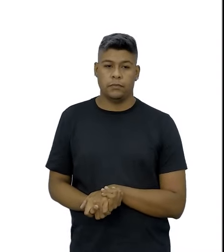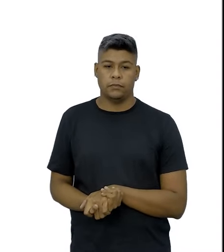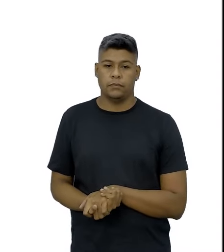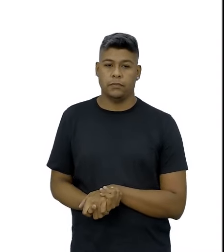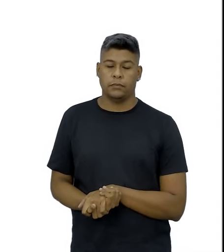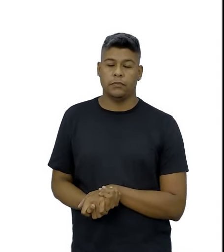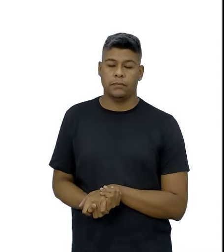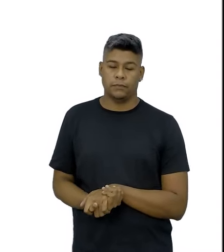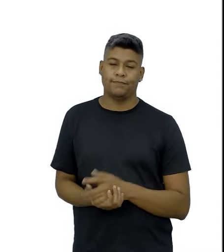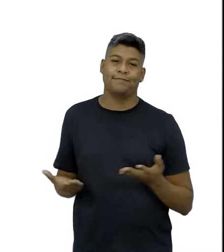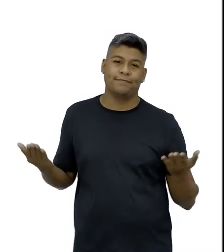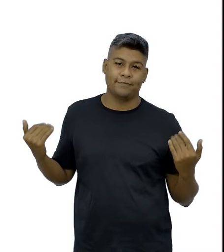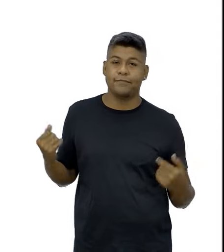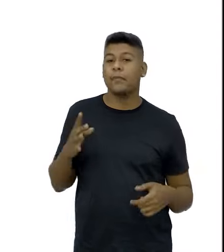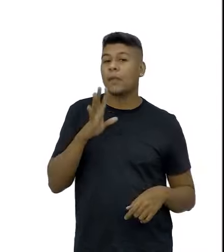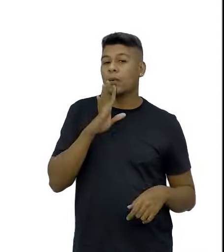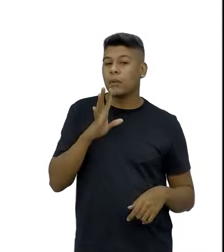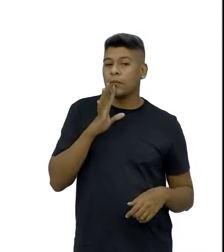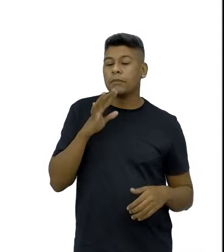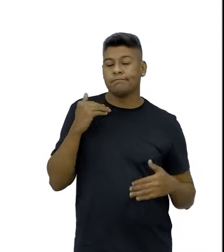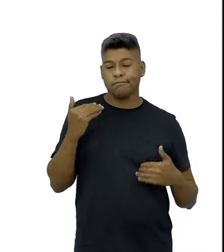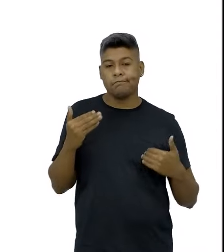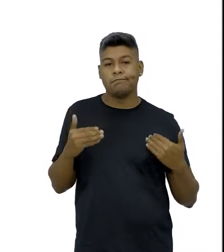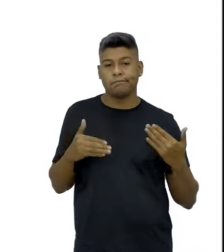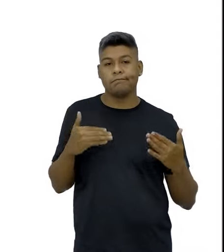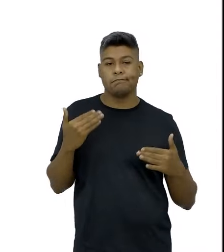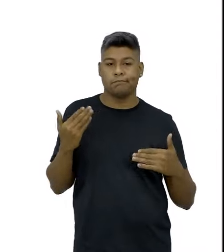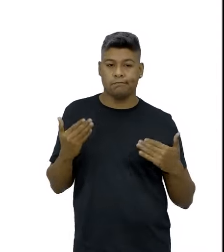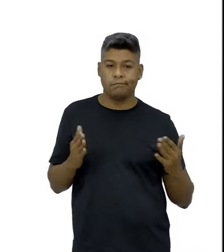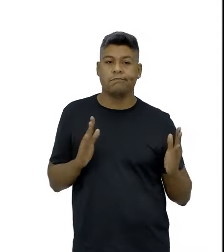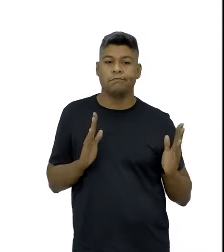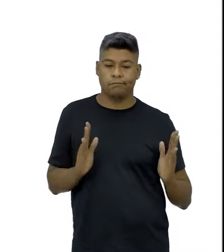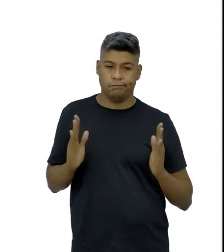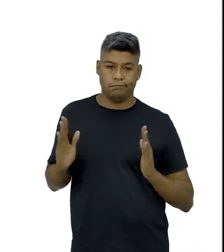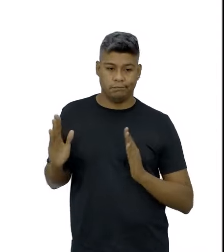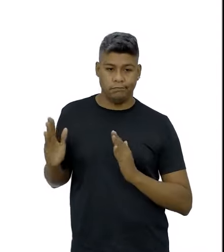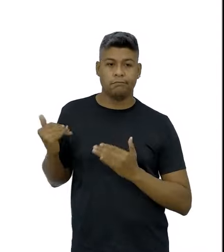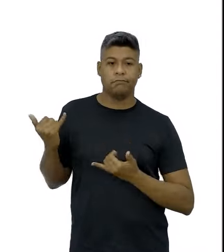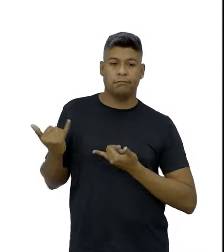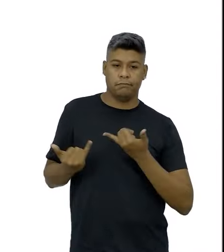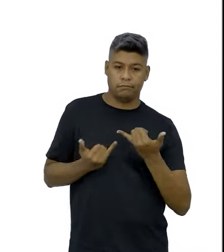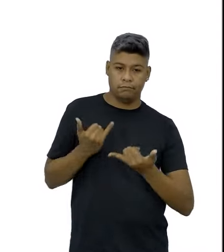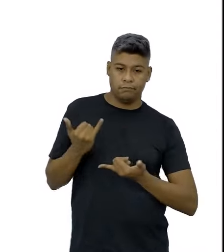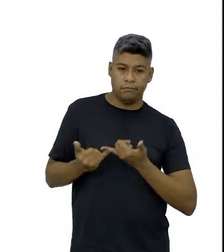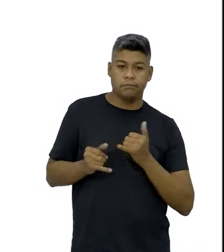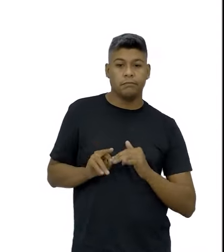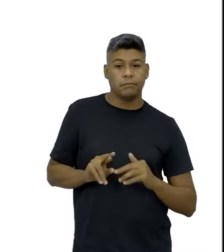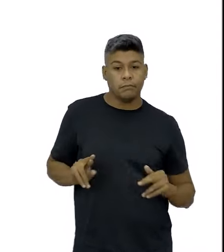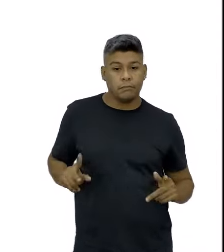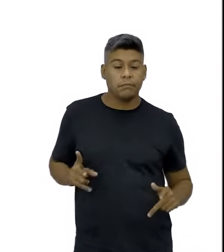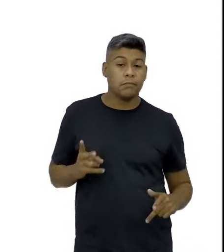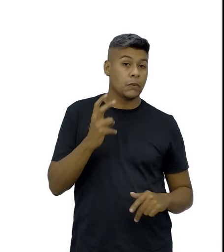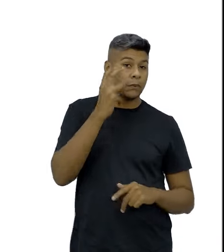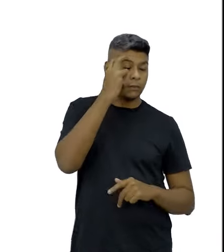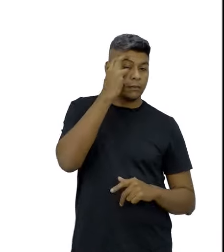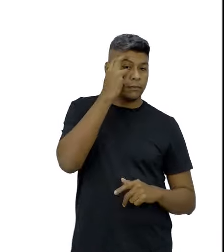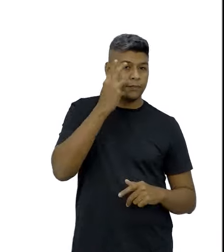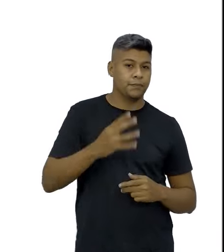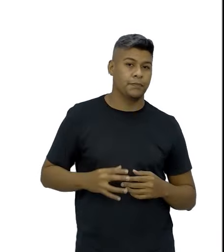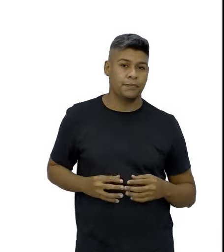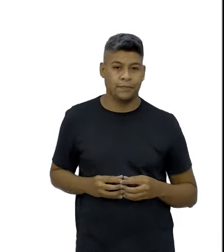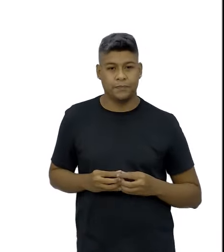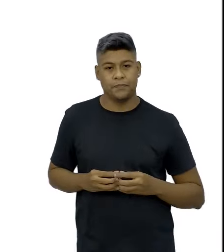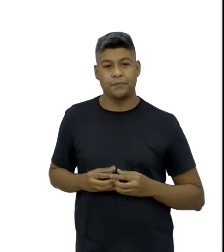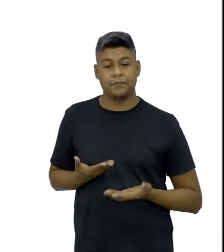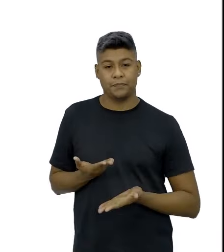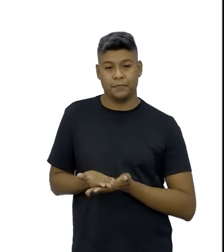Vamos, então, conhecer o percurso que os estudantes farão nessa sequência Brincadeiras de Diferentes Culturas.